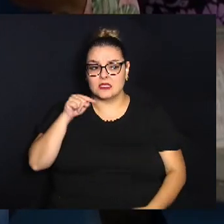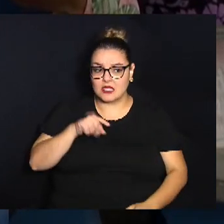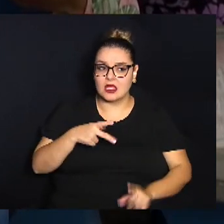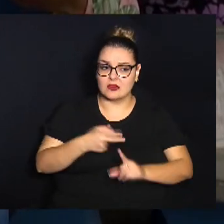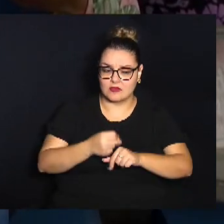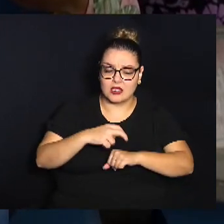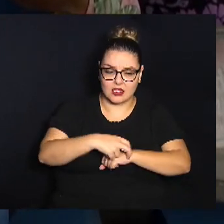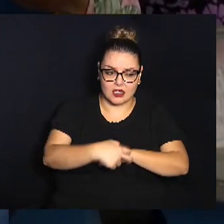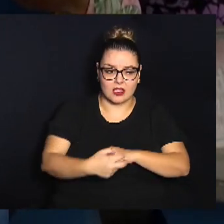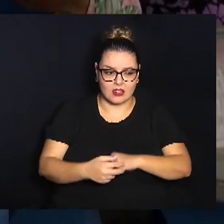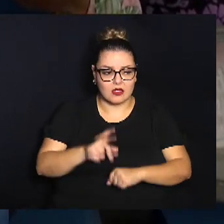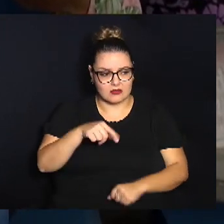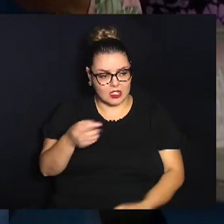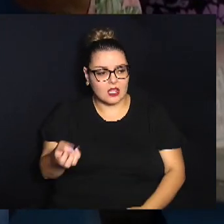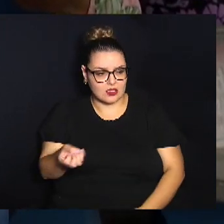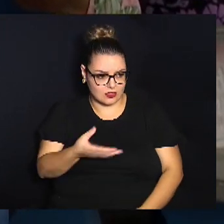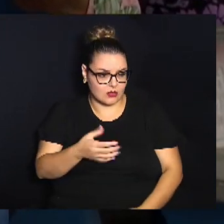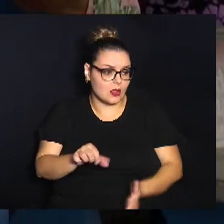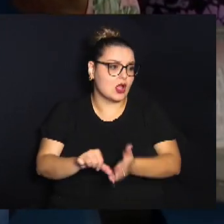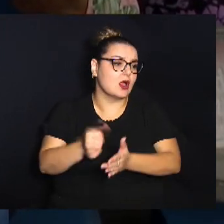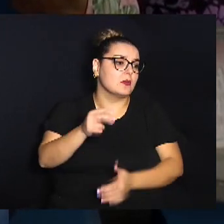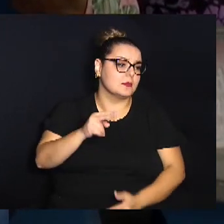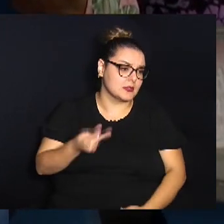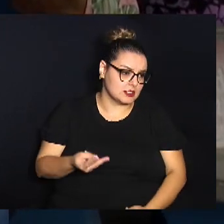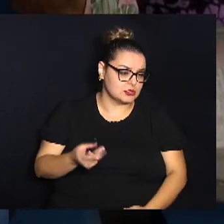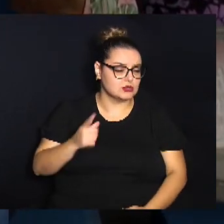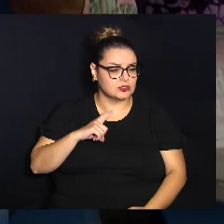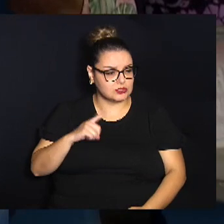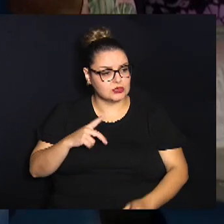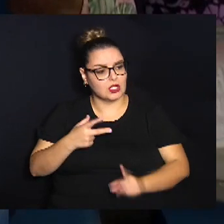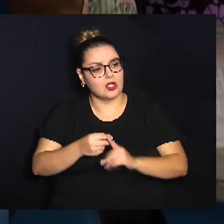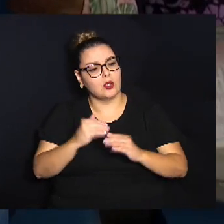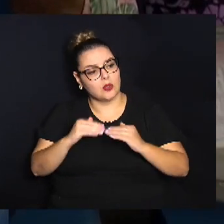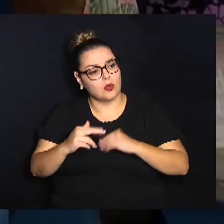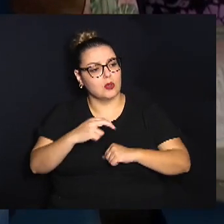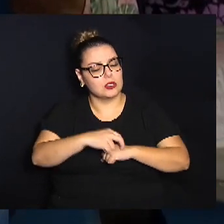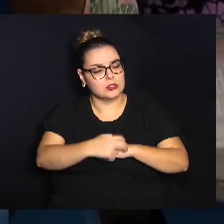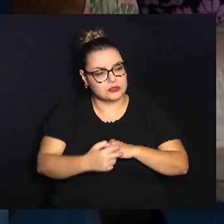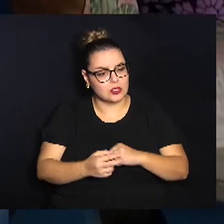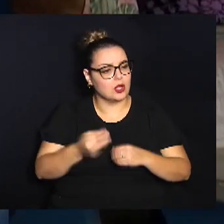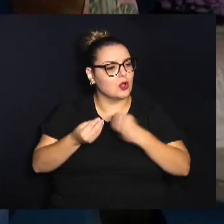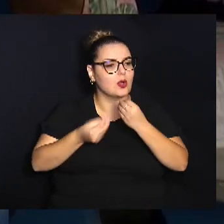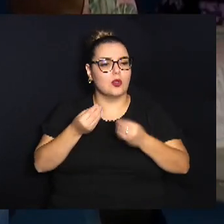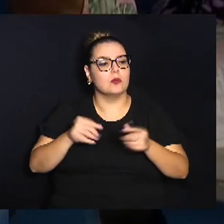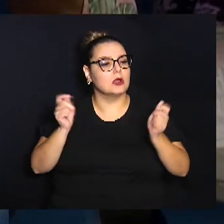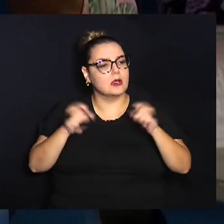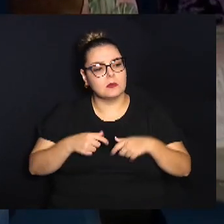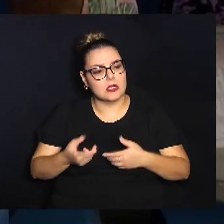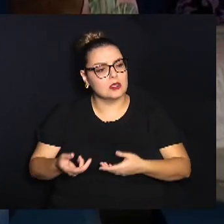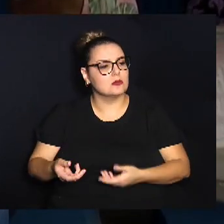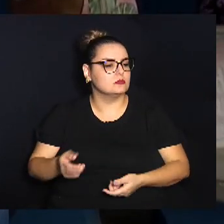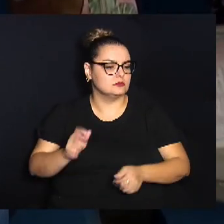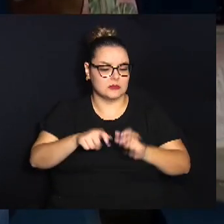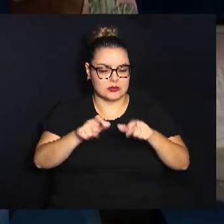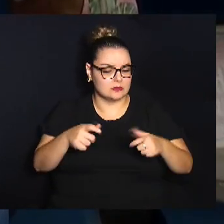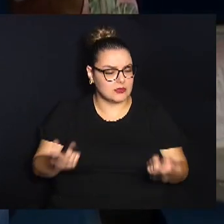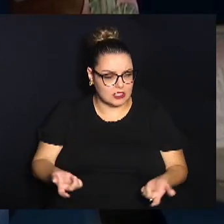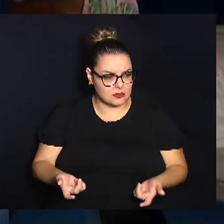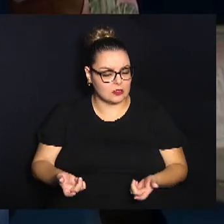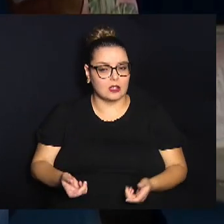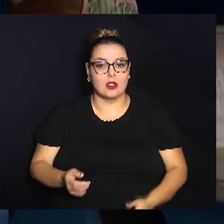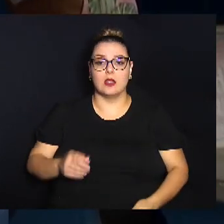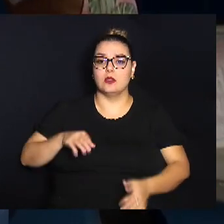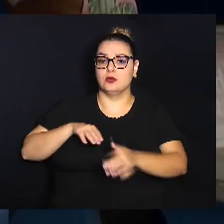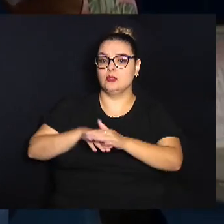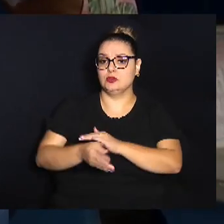dengue é uma vacina nova, é a primeira vez que se tem a vacina contra a dengue. Como é que foi a capacitação desse pessoal? A gente costuma